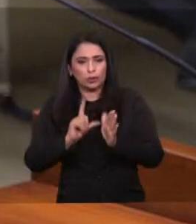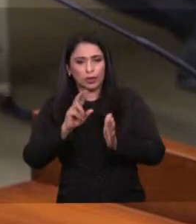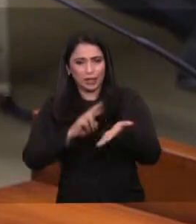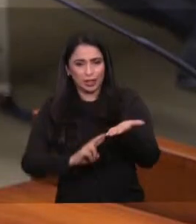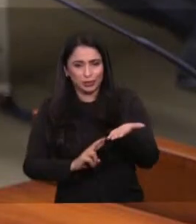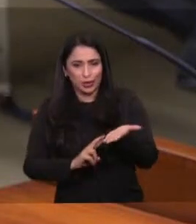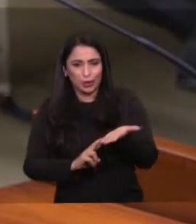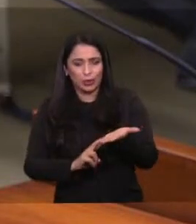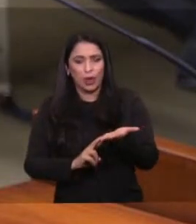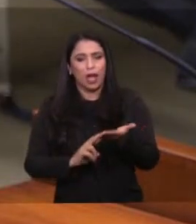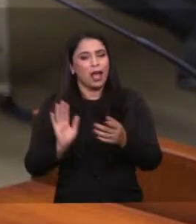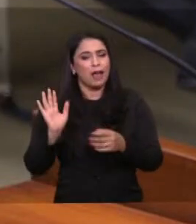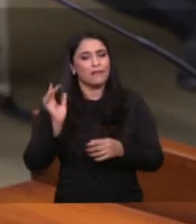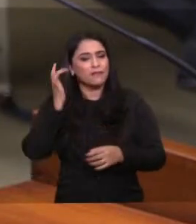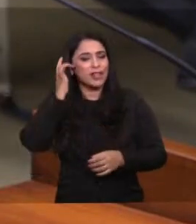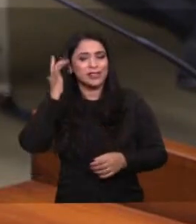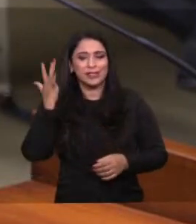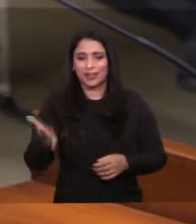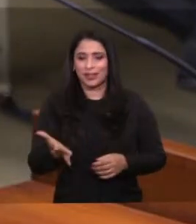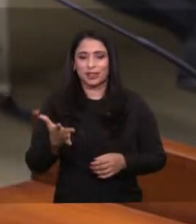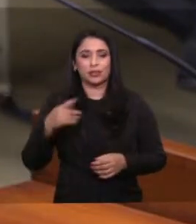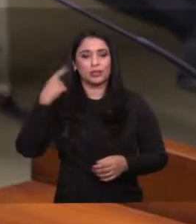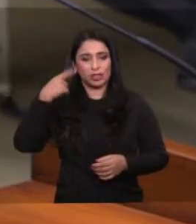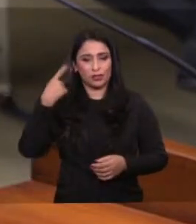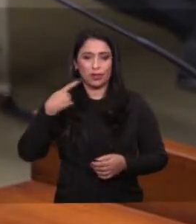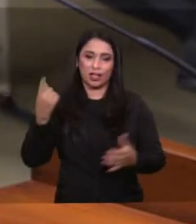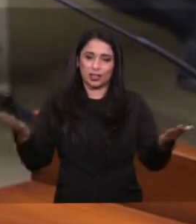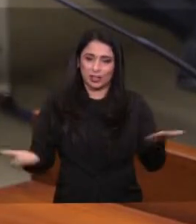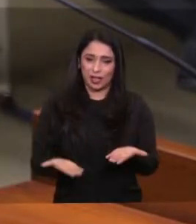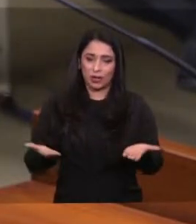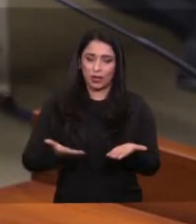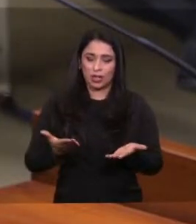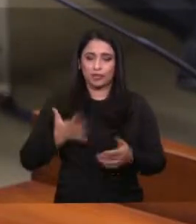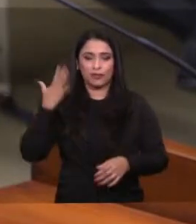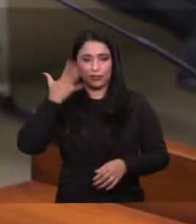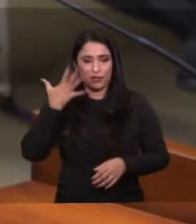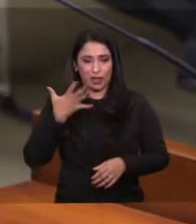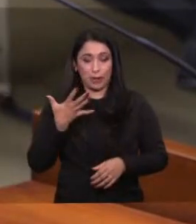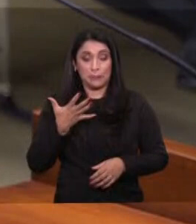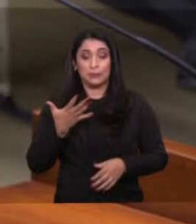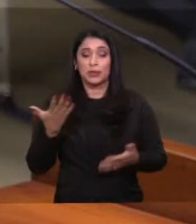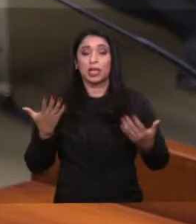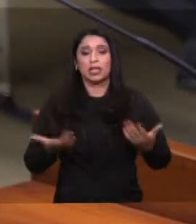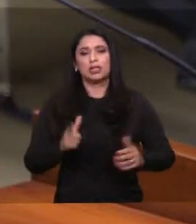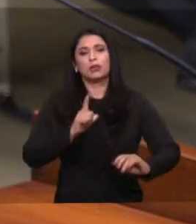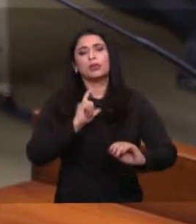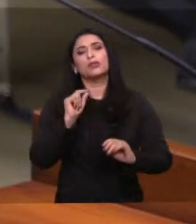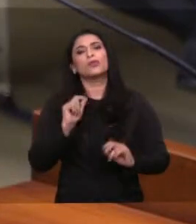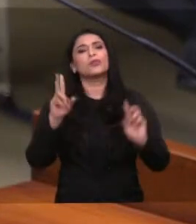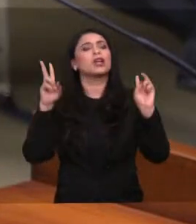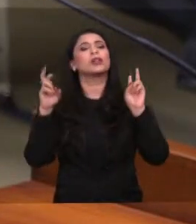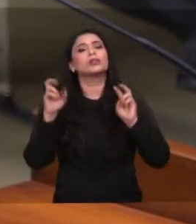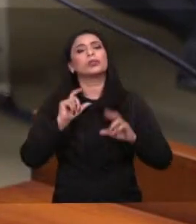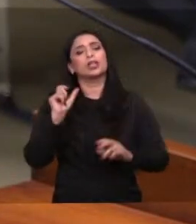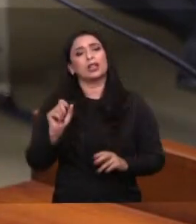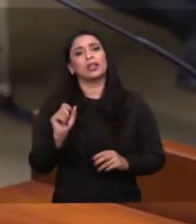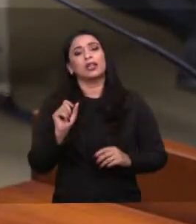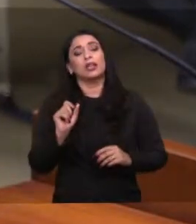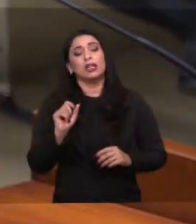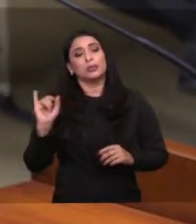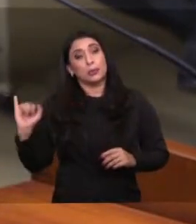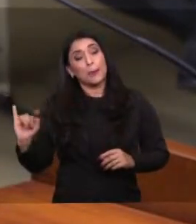vida de todos os advogados que haverão de sustentar. Vou me dedicar, portanto, a tratar daquilo que deve ser o